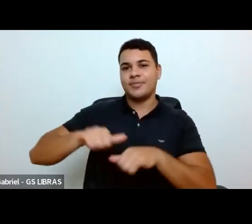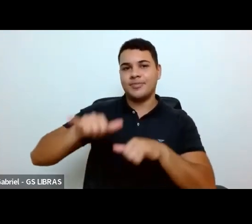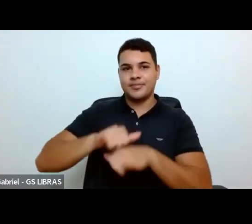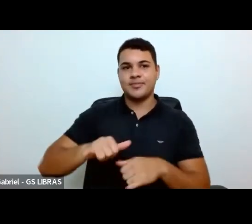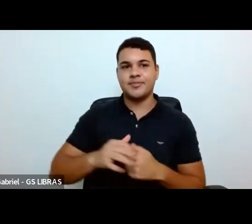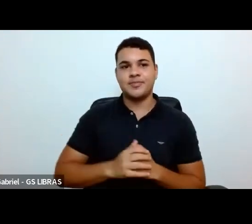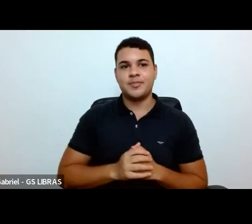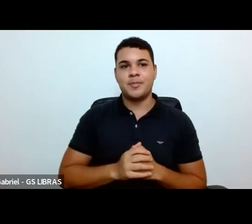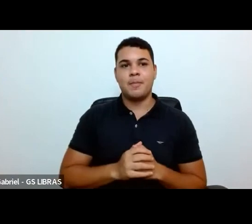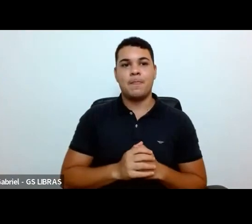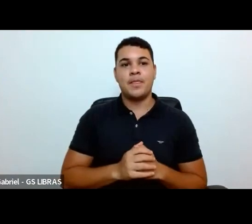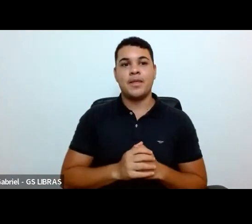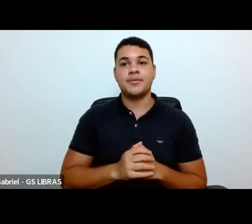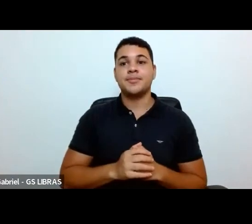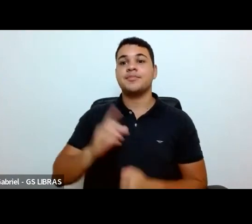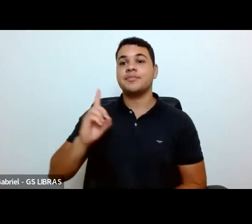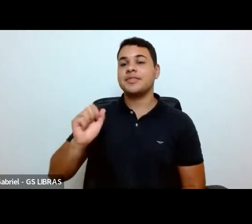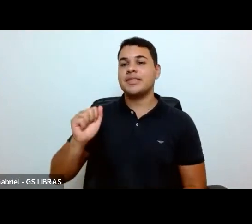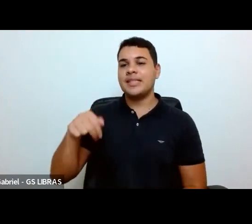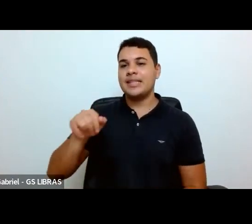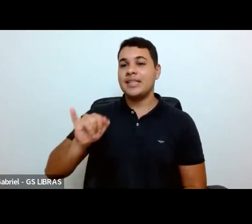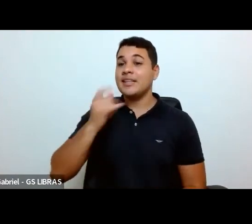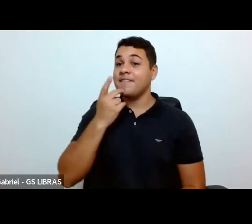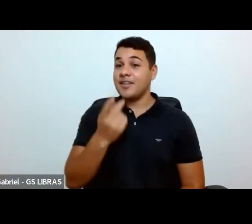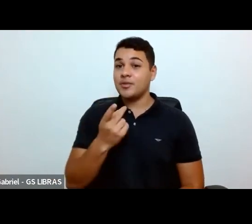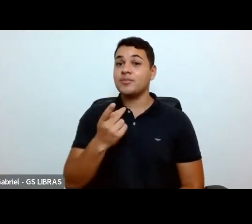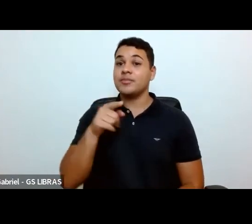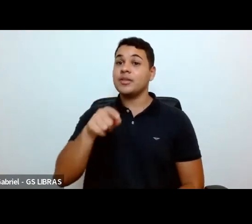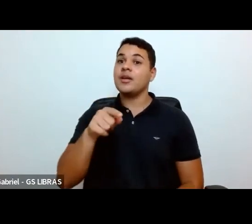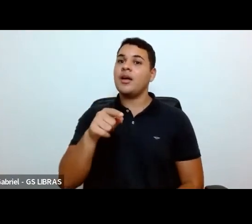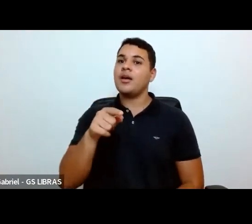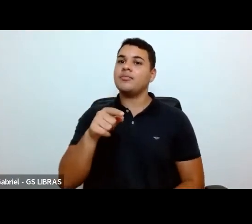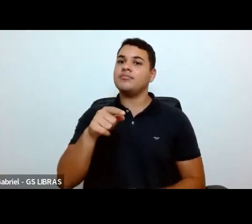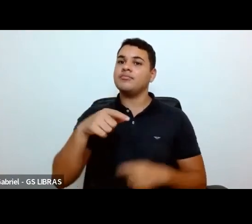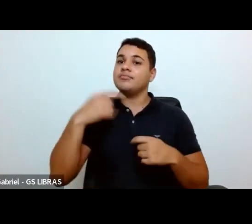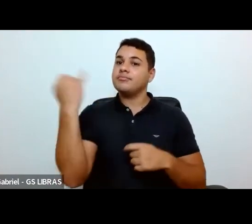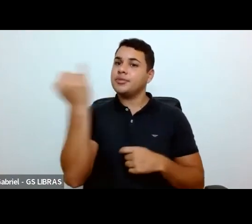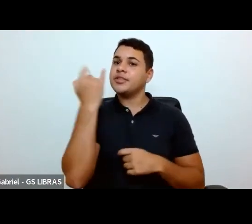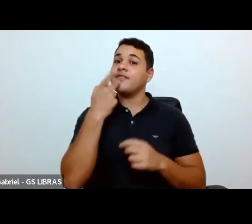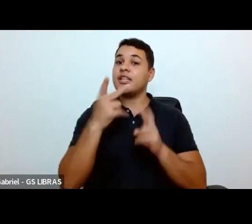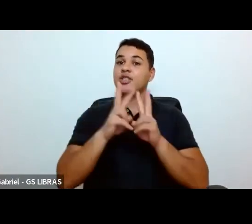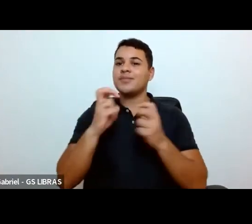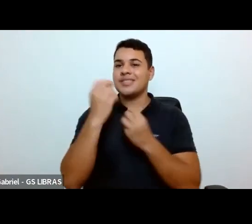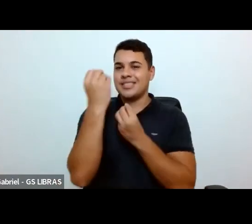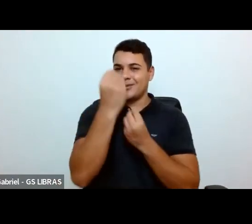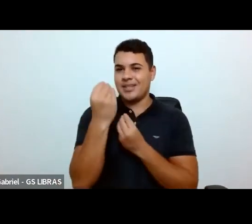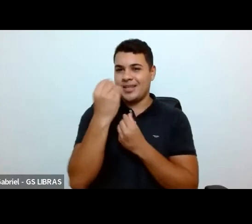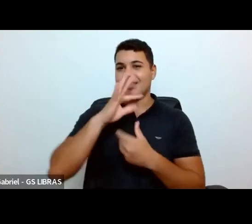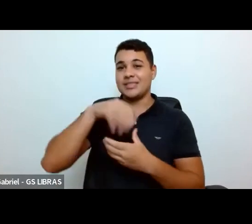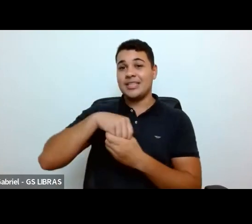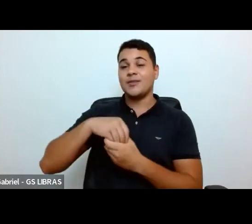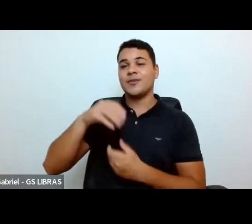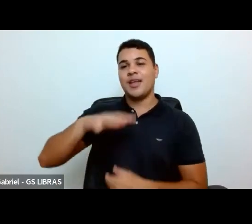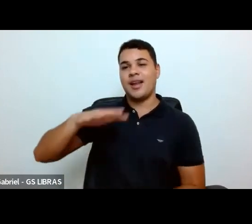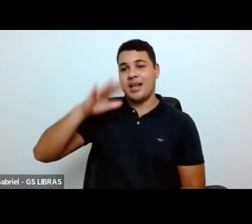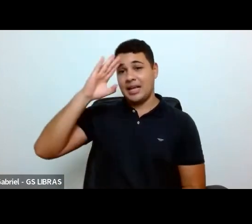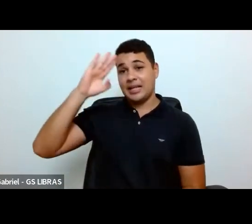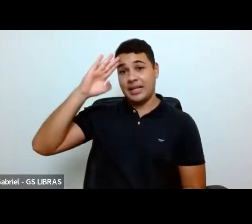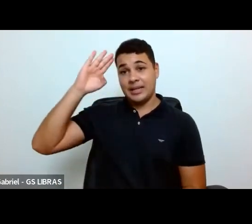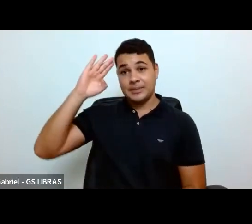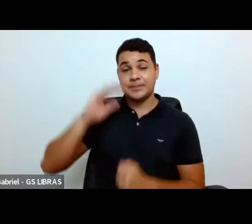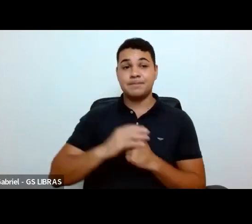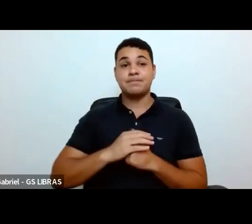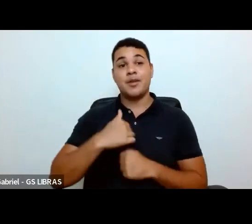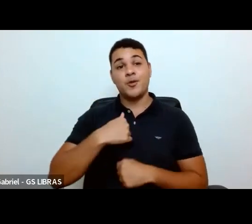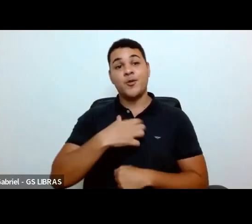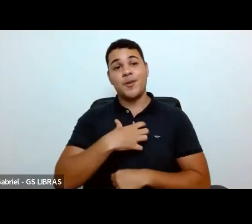Continuação da Dani Moraes. Digo, a divisão sexual do trabalho dentro da academia. Jussara, eu particularmente estou muito emocionada.